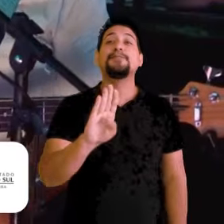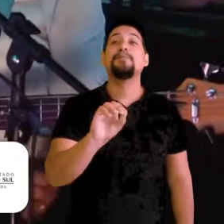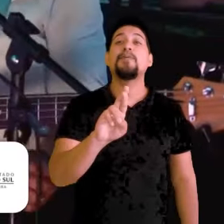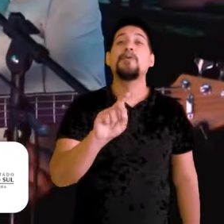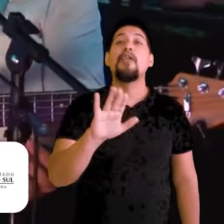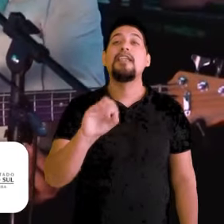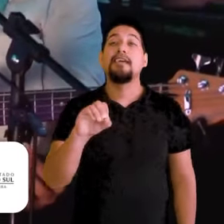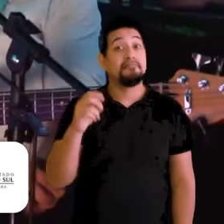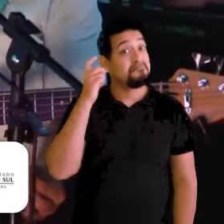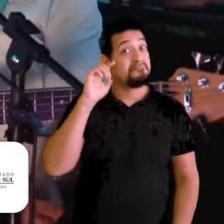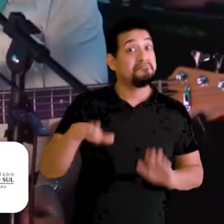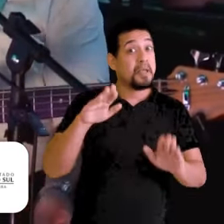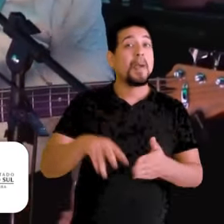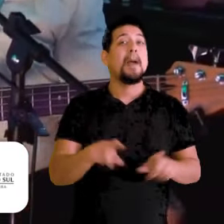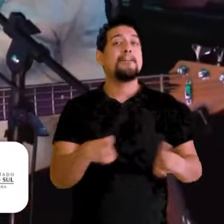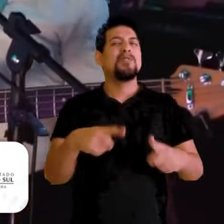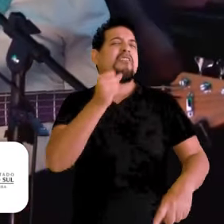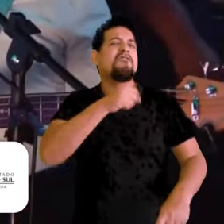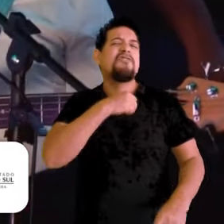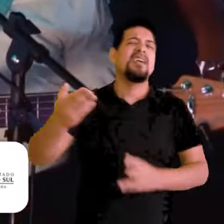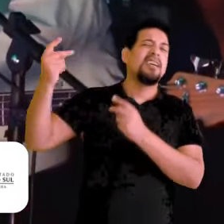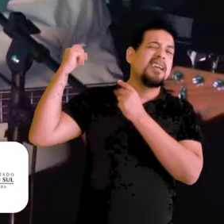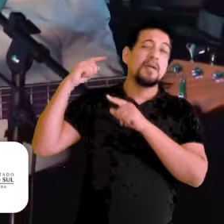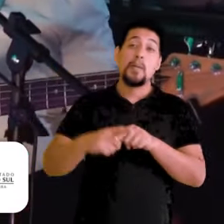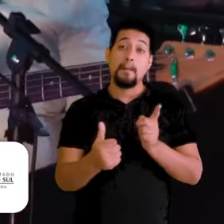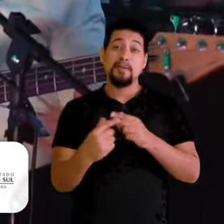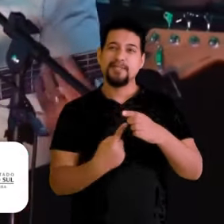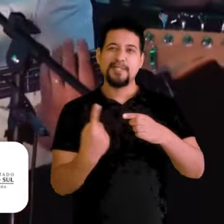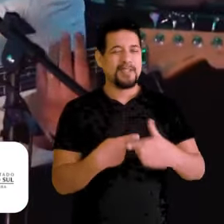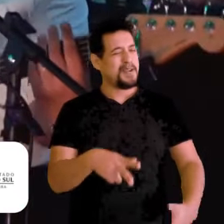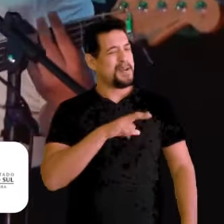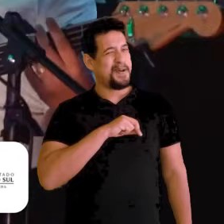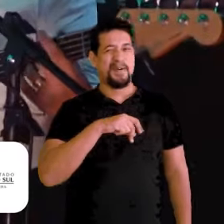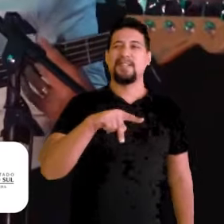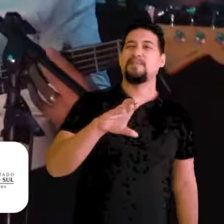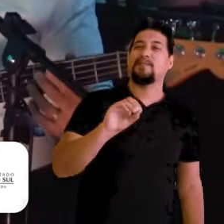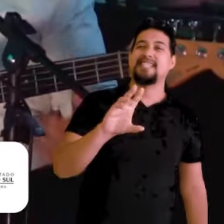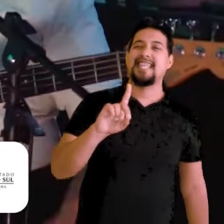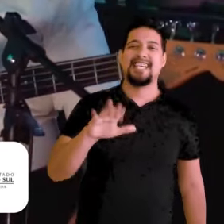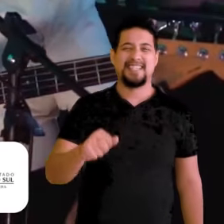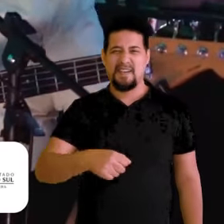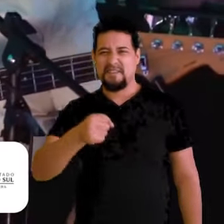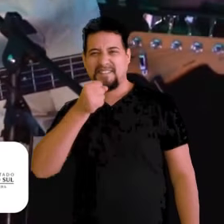do Bordoneio. Quem sabe aquele shot velho do primeiro CD... Ô, procedência, véi, chegou desse